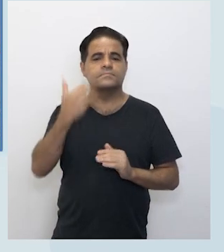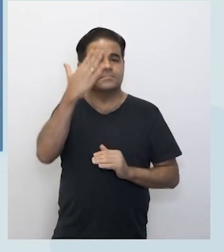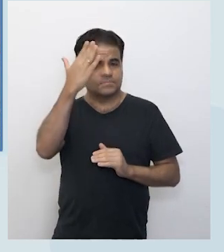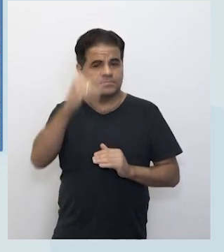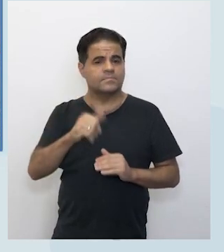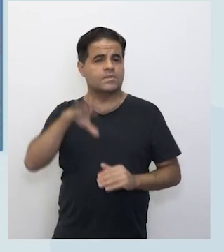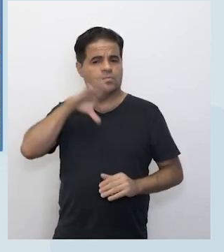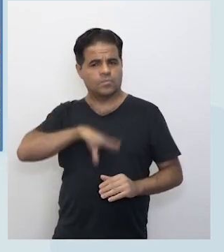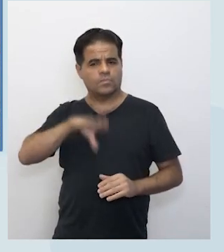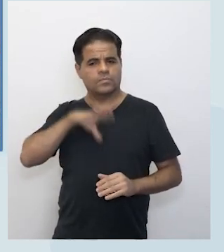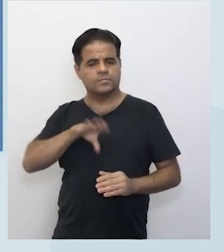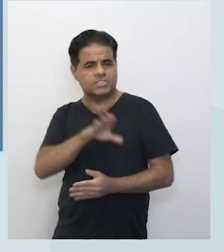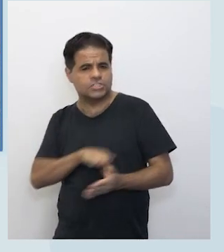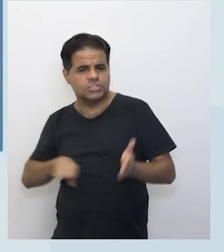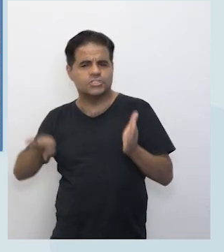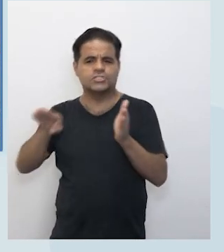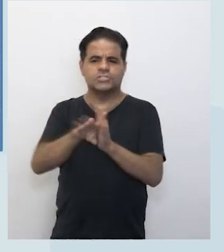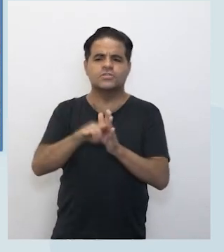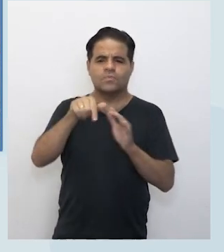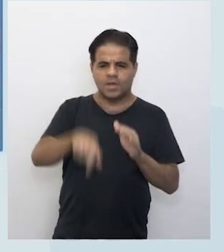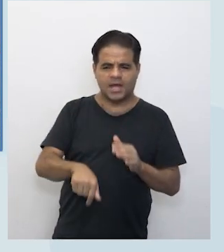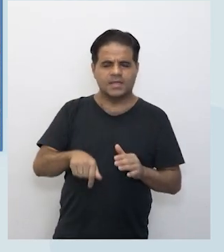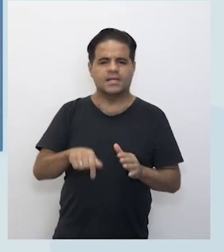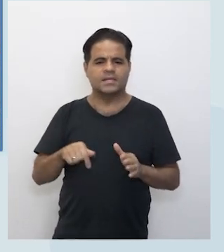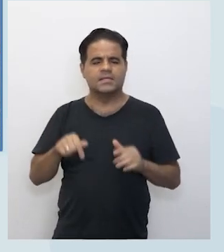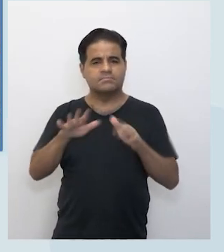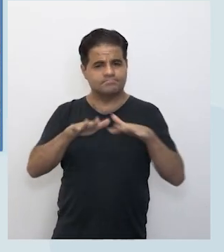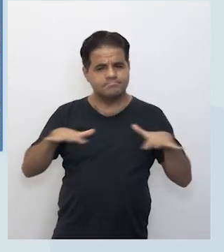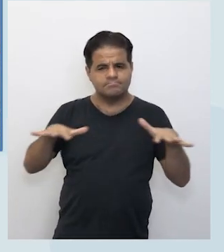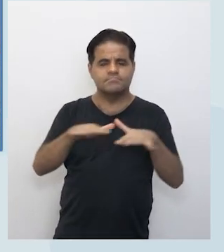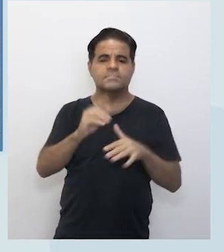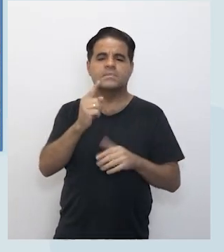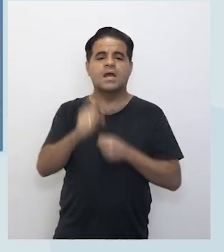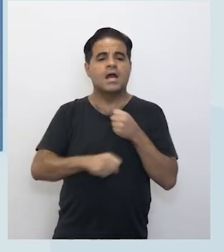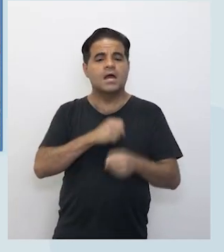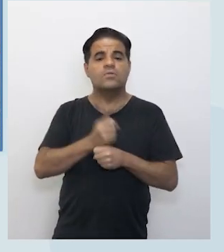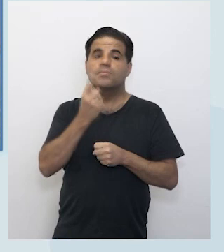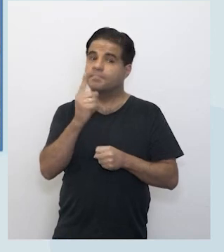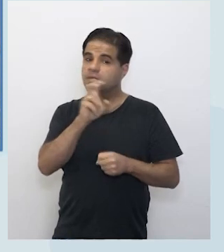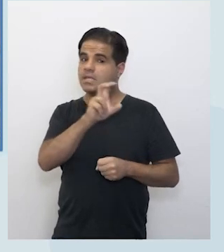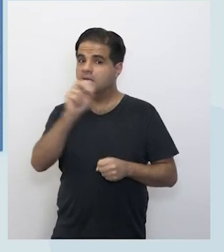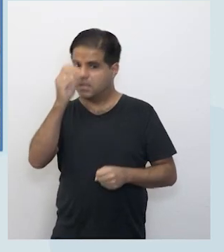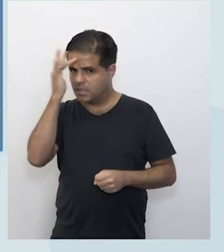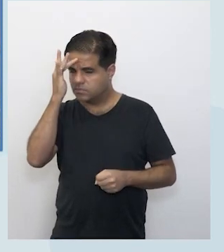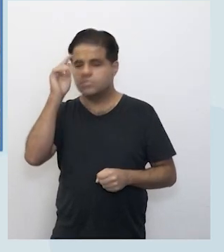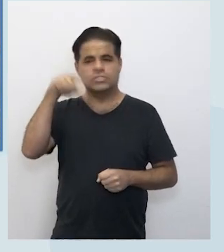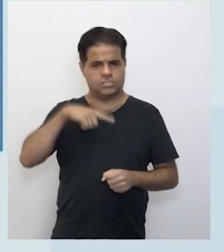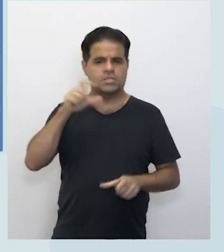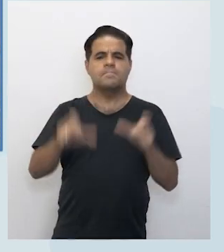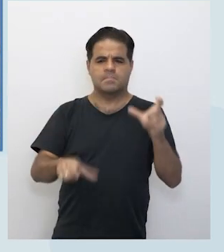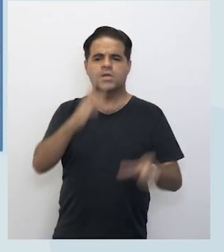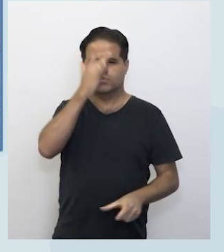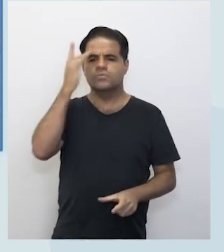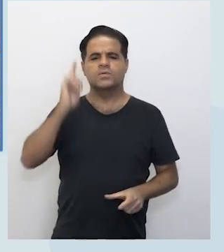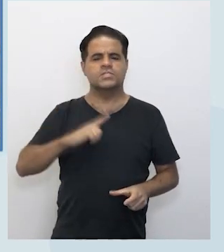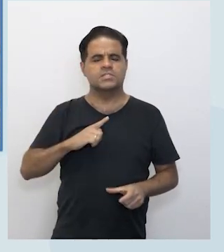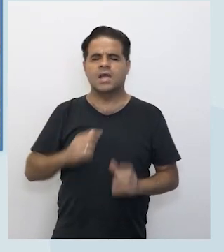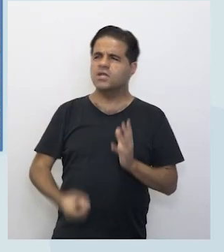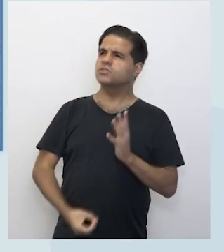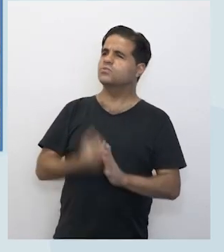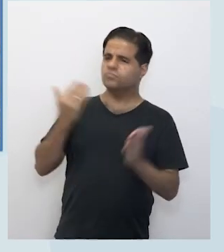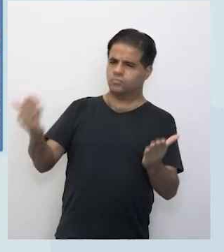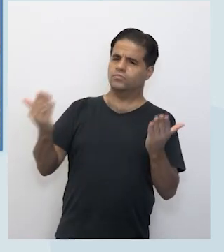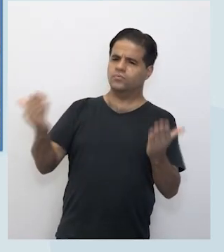os portugueses chegaram a essas terras em 1500, tinha gente aqui. Tinha? Aí gerou uma dúvida,